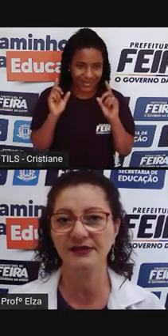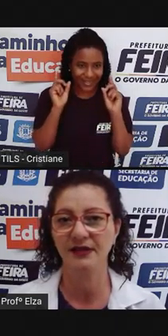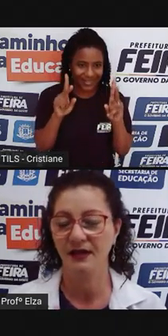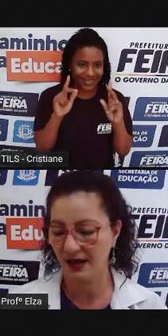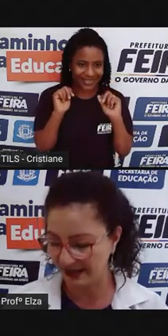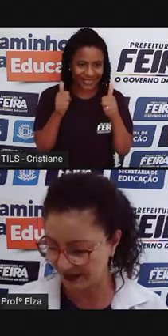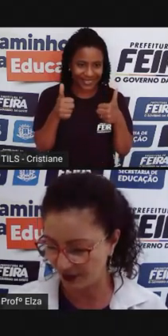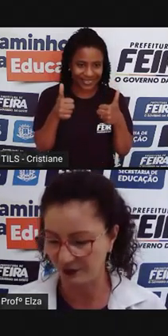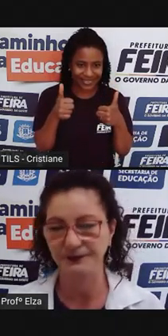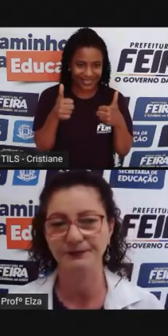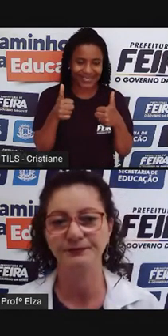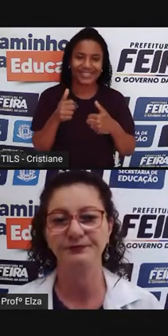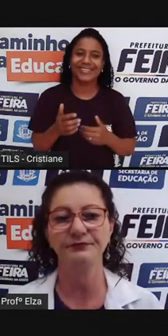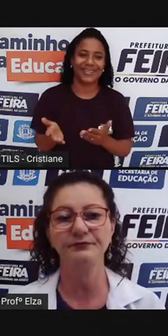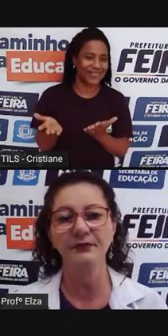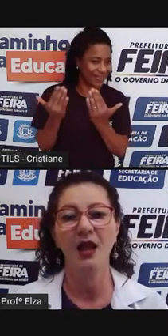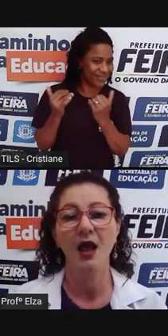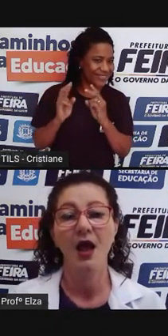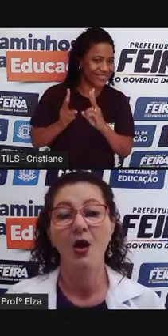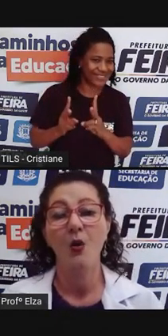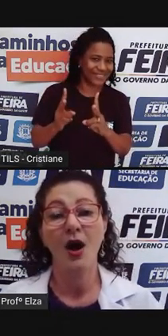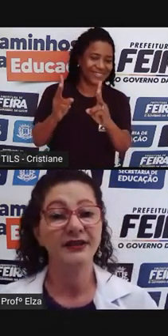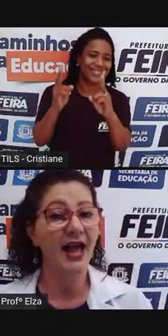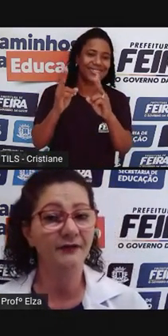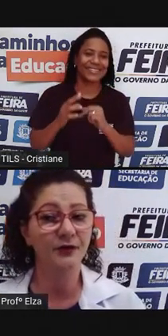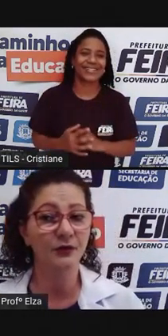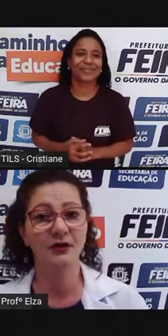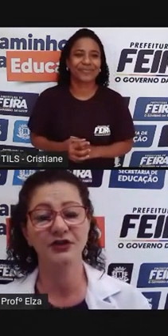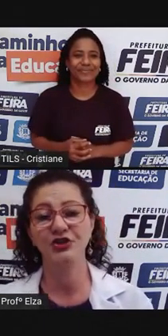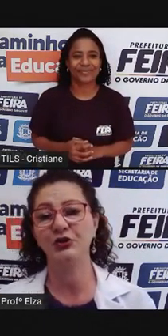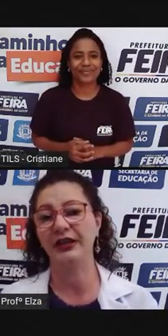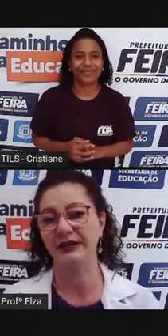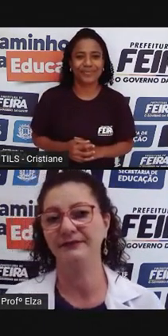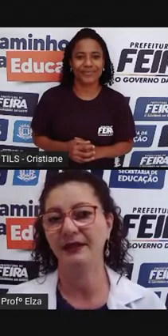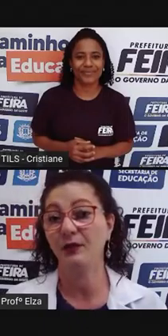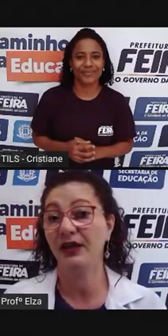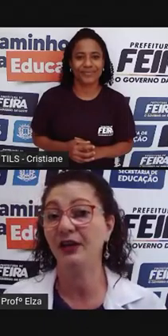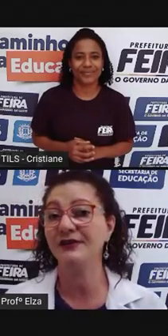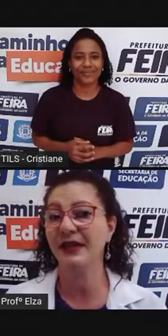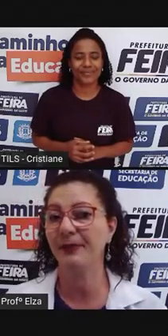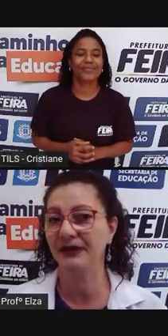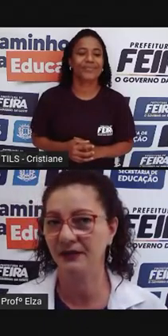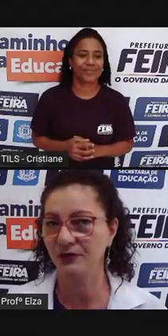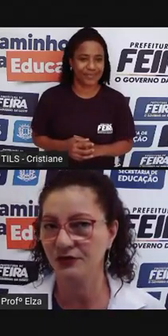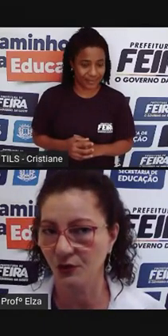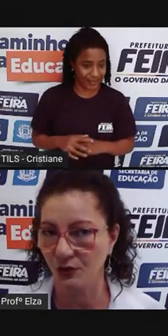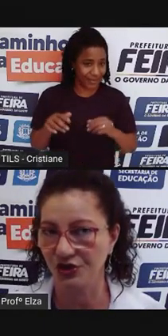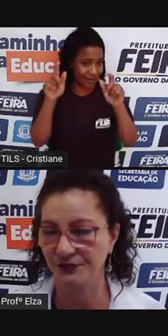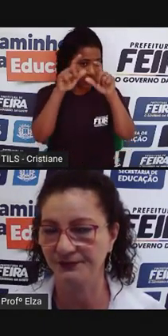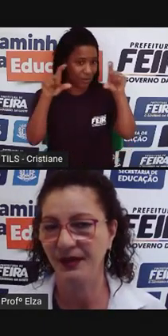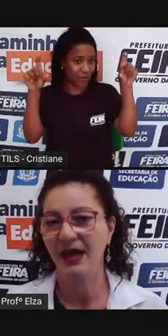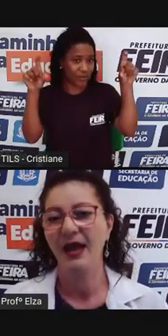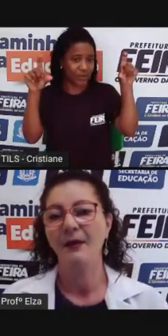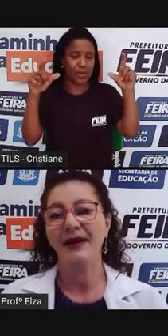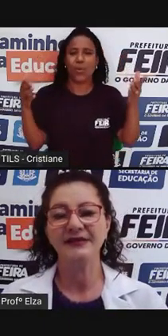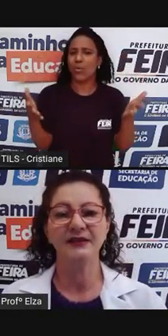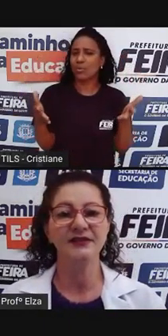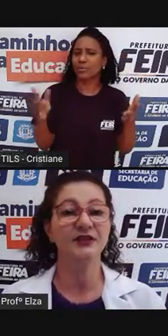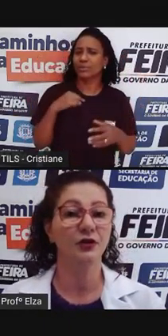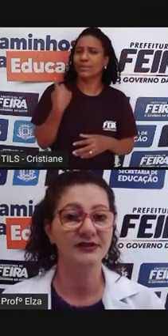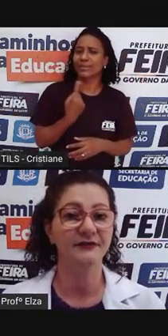students? Let's go. What have you learned today? né, que nós aprendemos hoje.